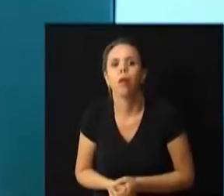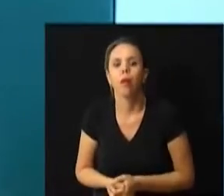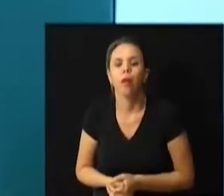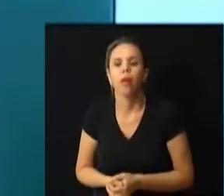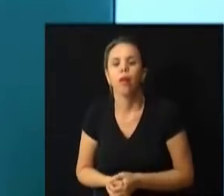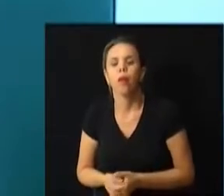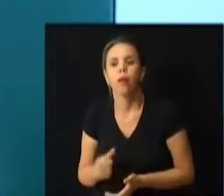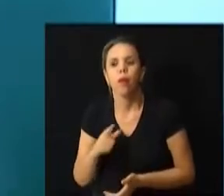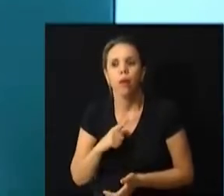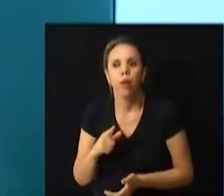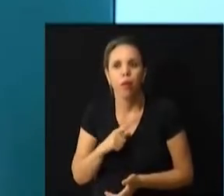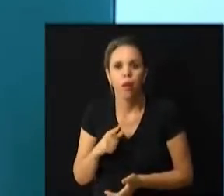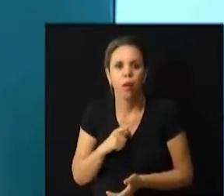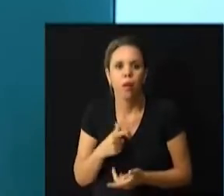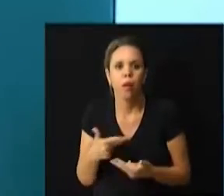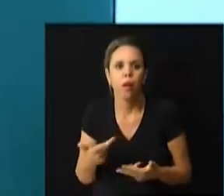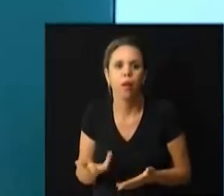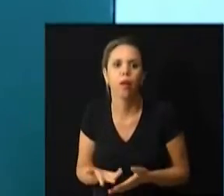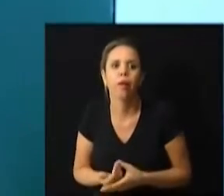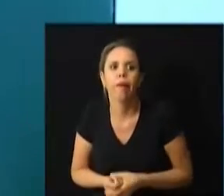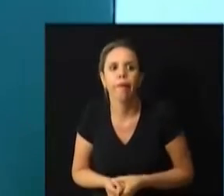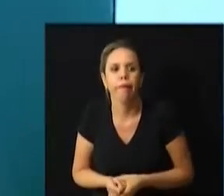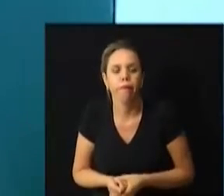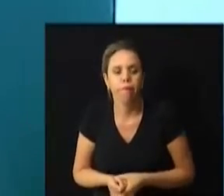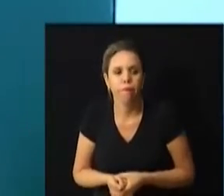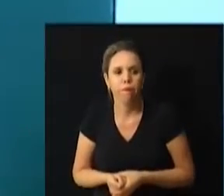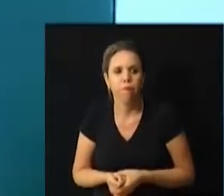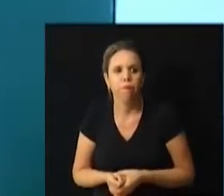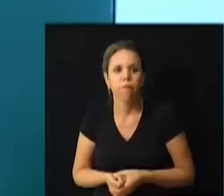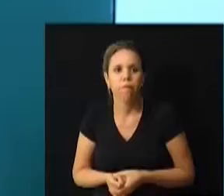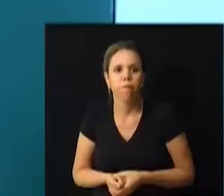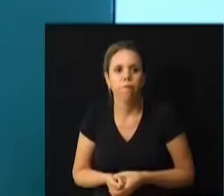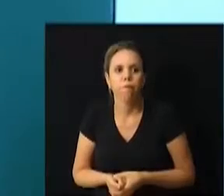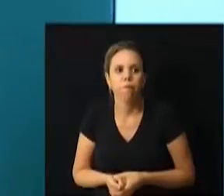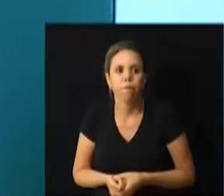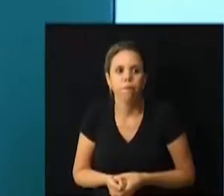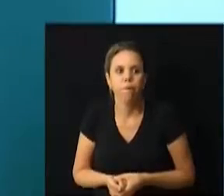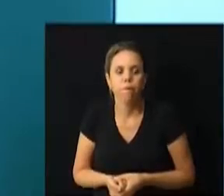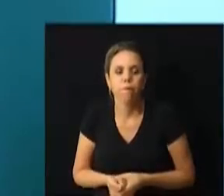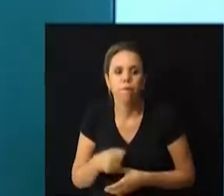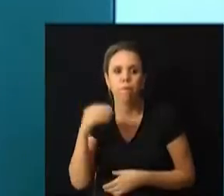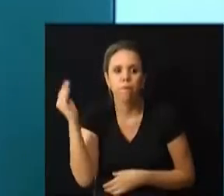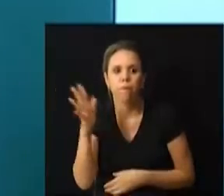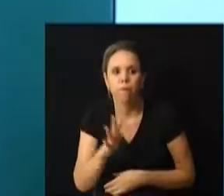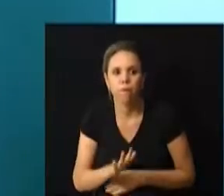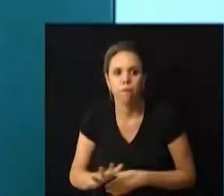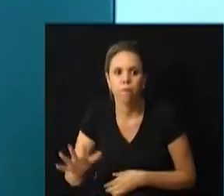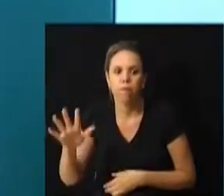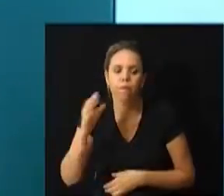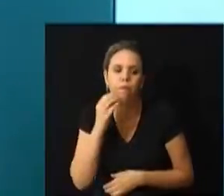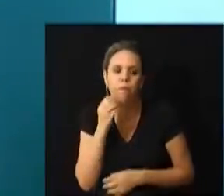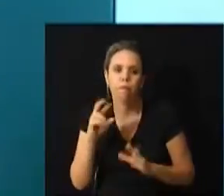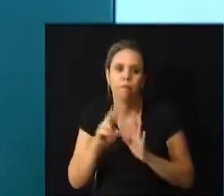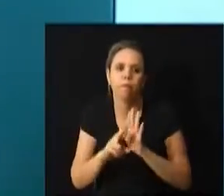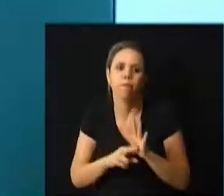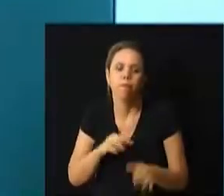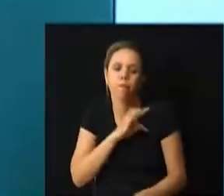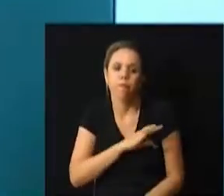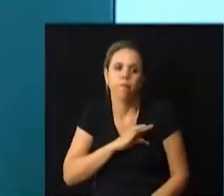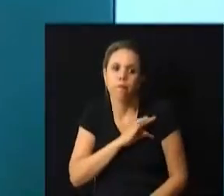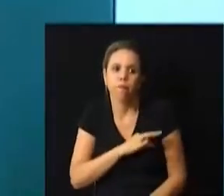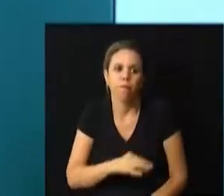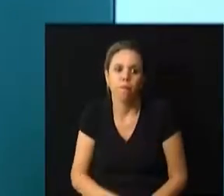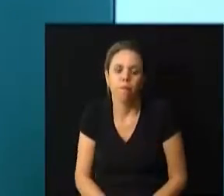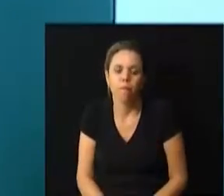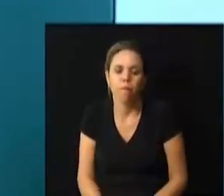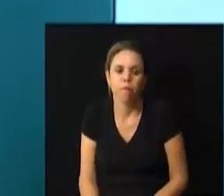que ter um grife, né, da Associação Brasileira de Normas